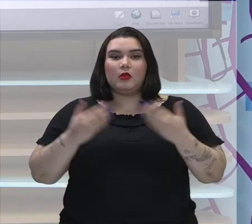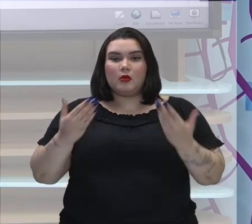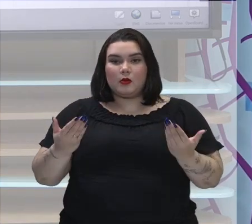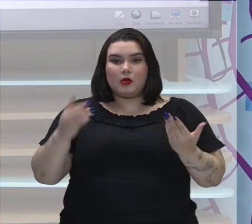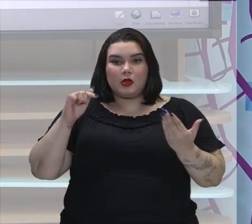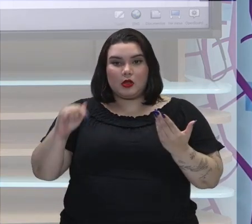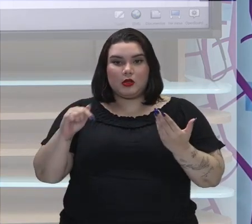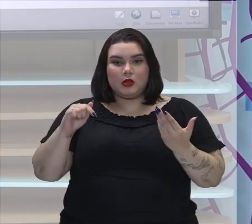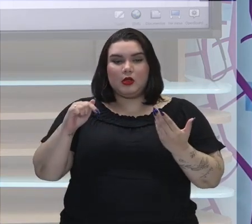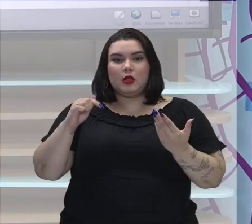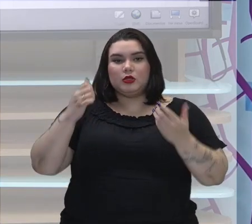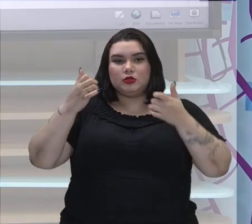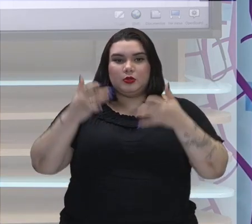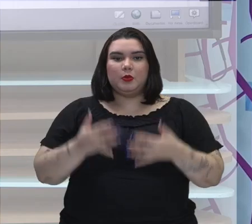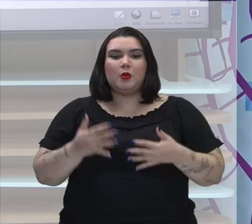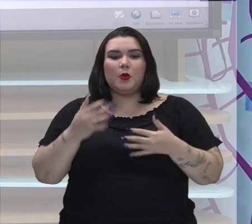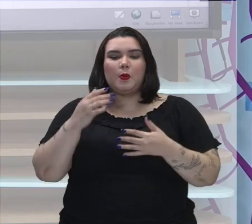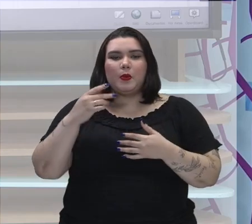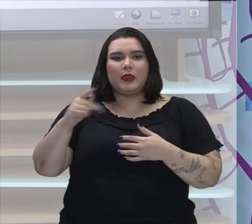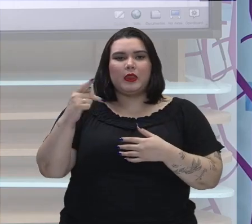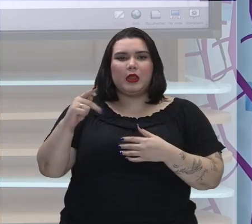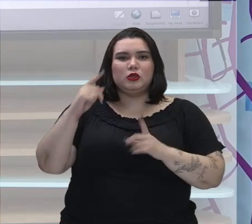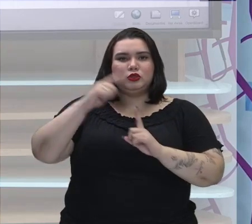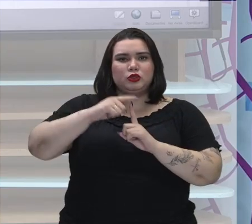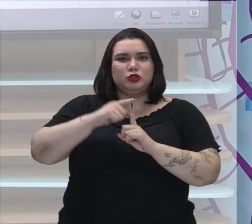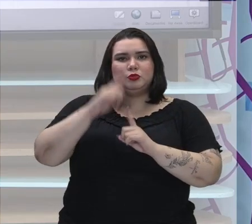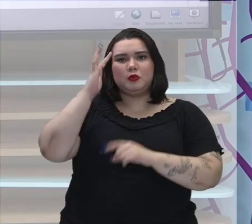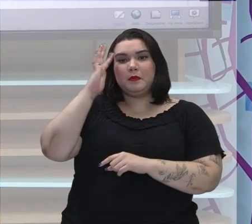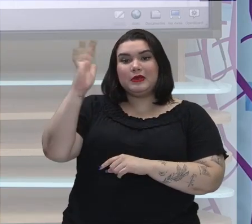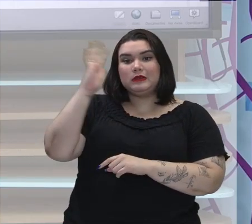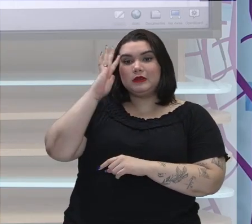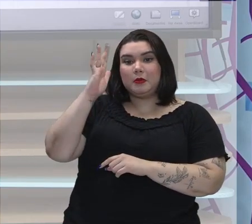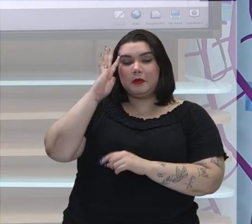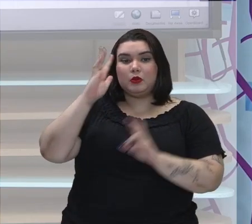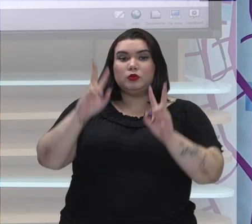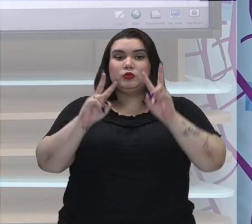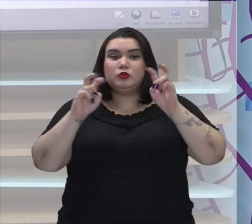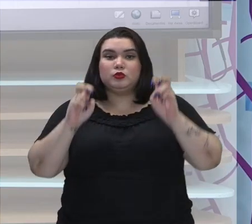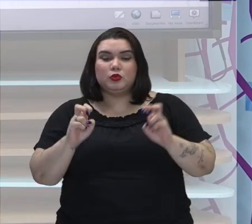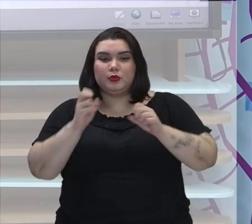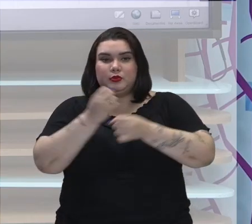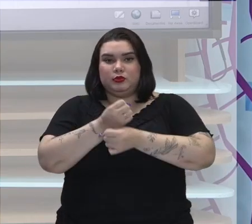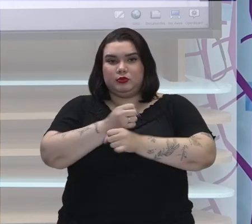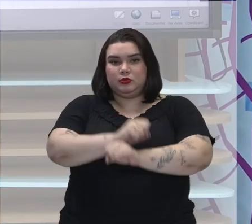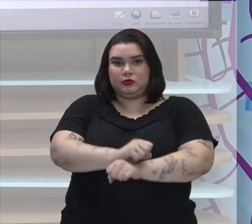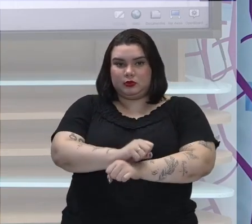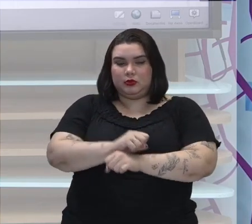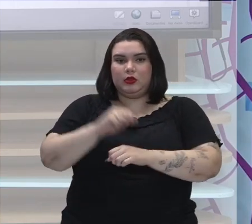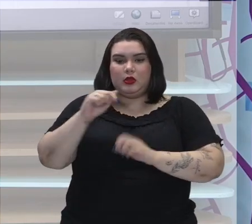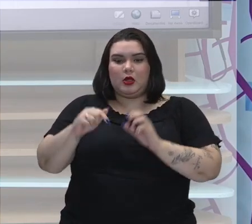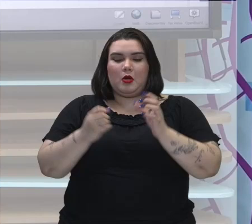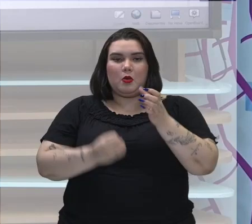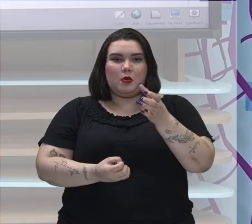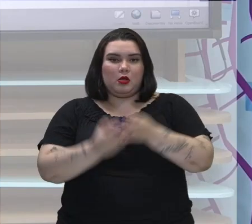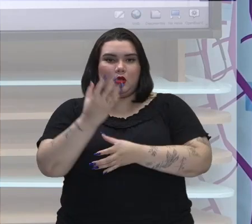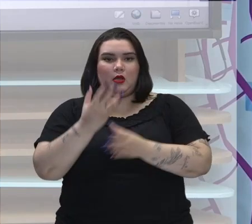essa lógica escravocrata sendo implementada diante da população